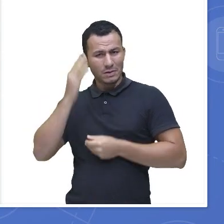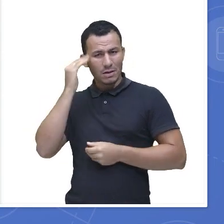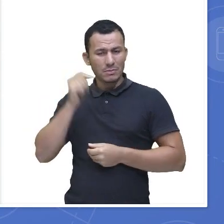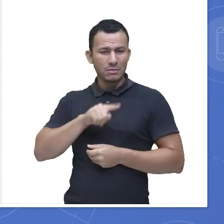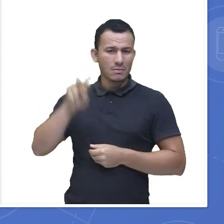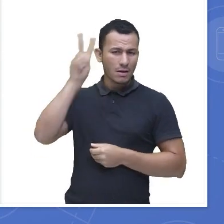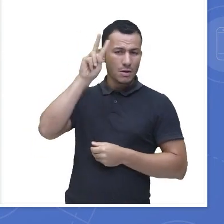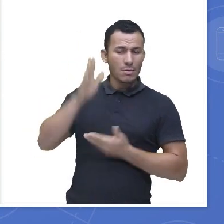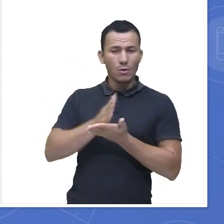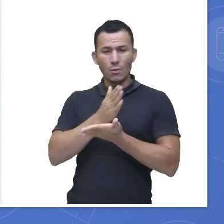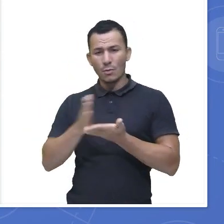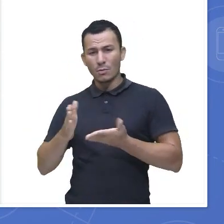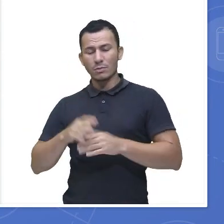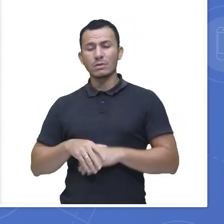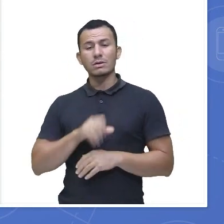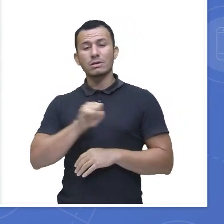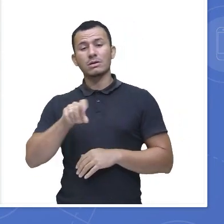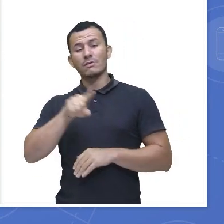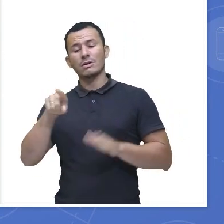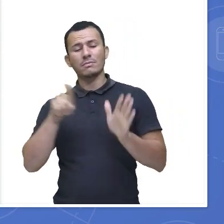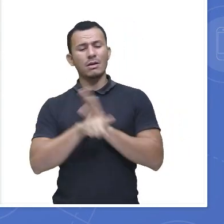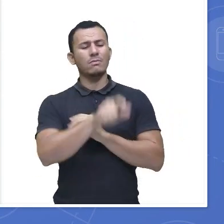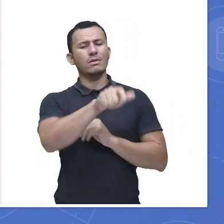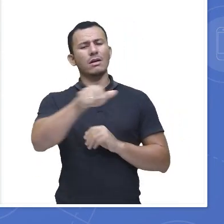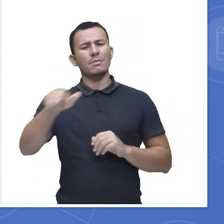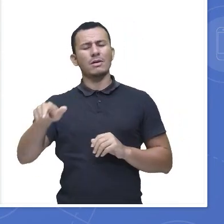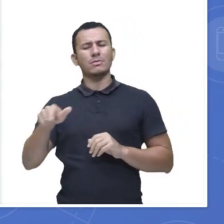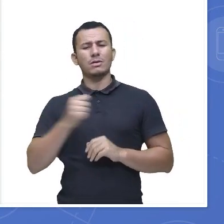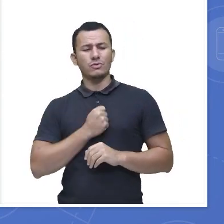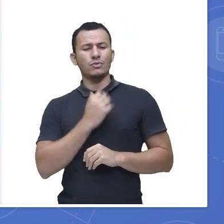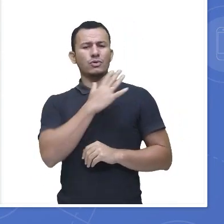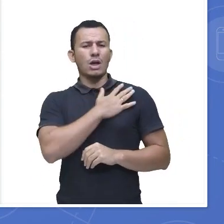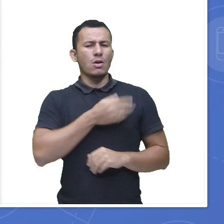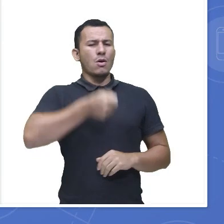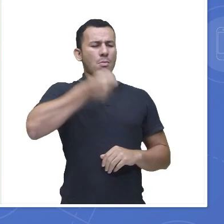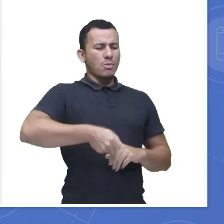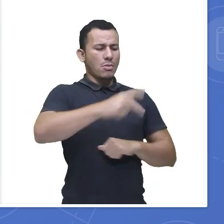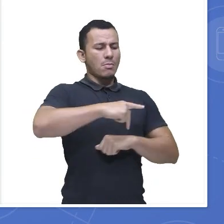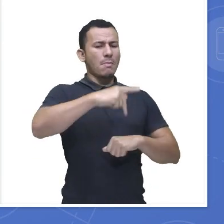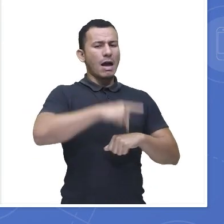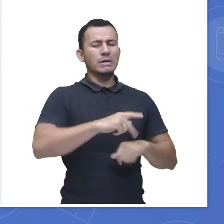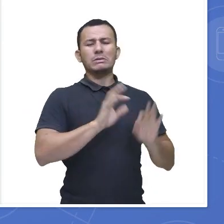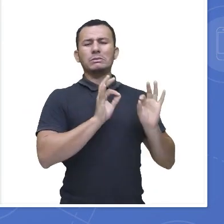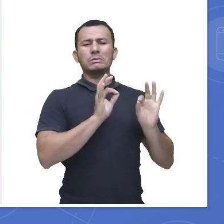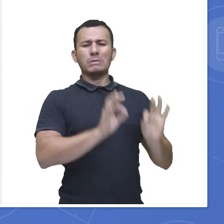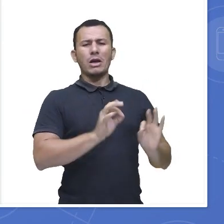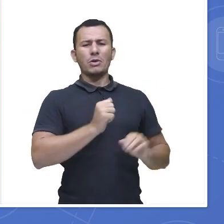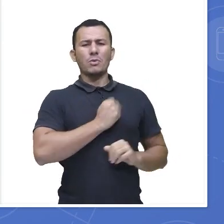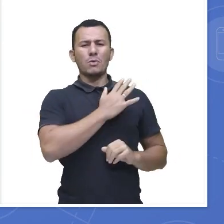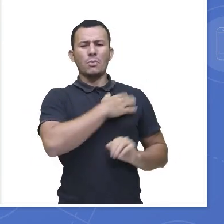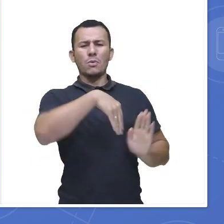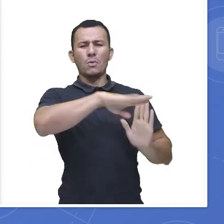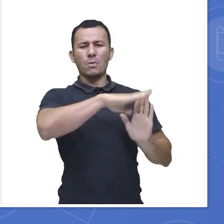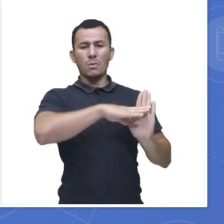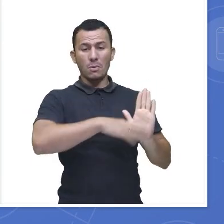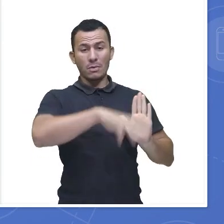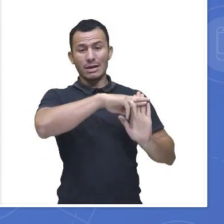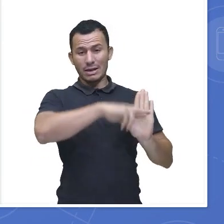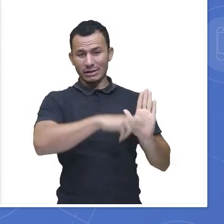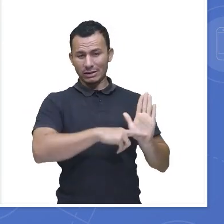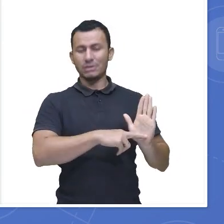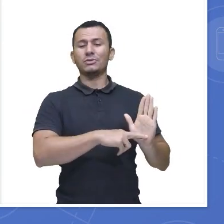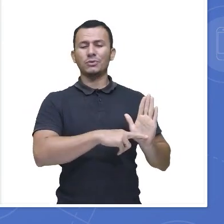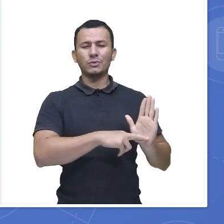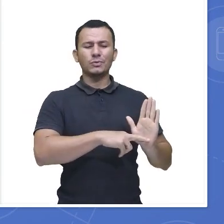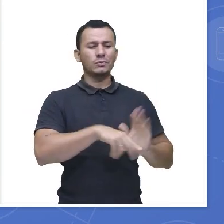você perguntar a qualquer cidadão de uma ditadura, de um país realmente com ditadura, o que acha